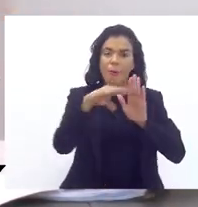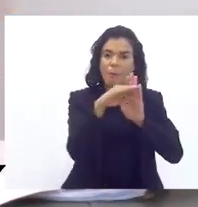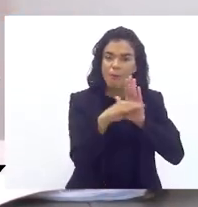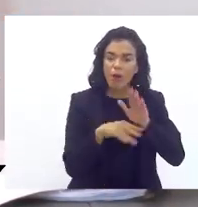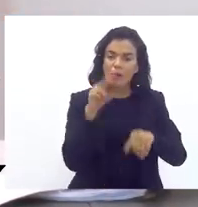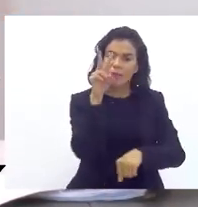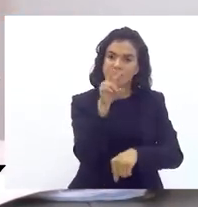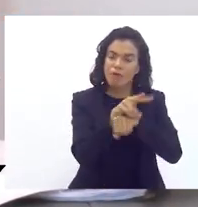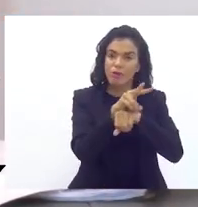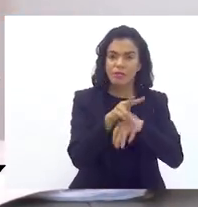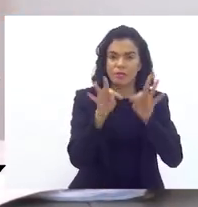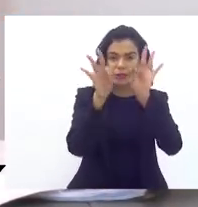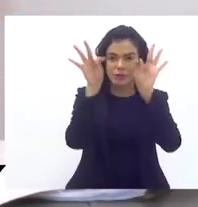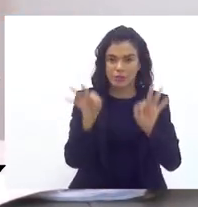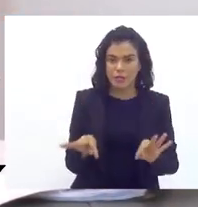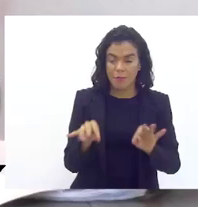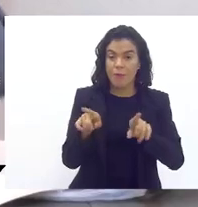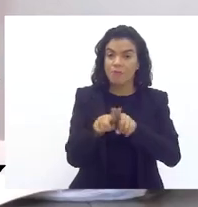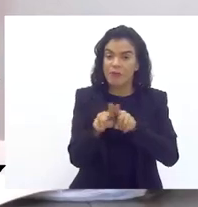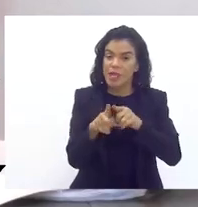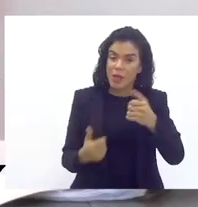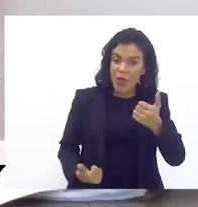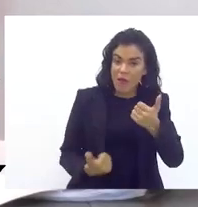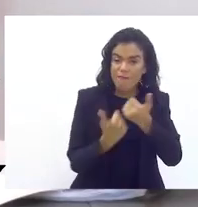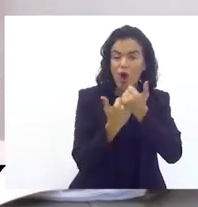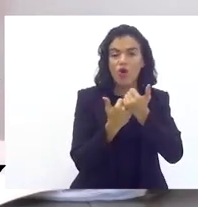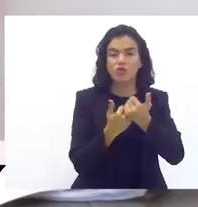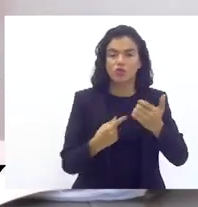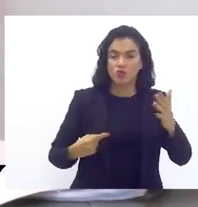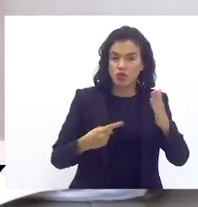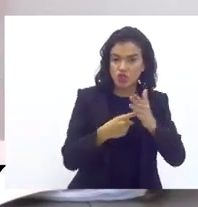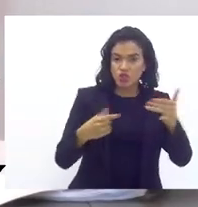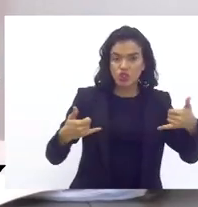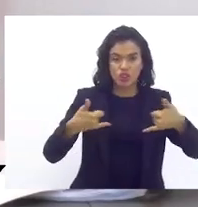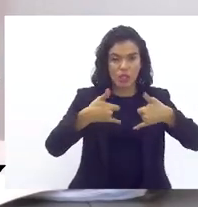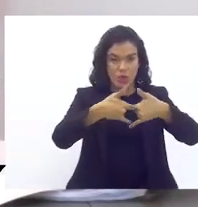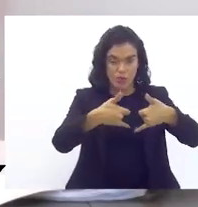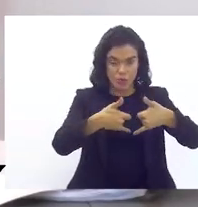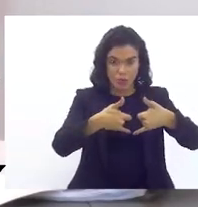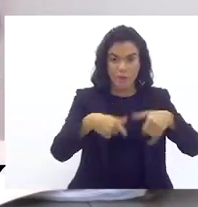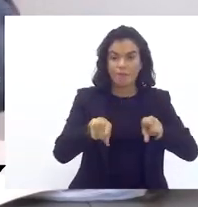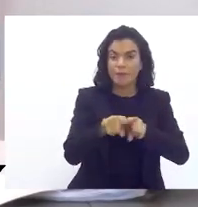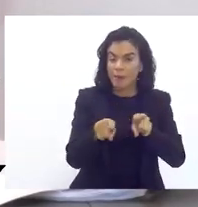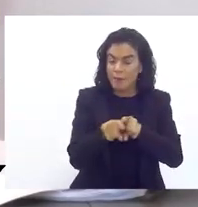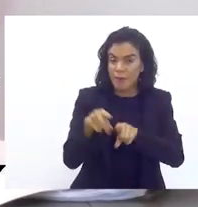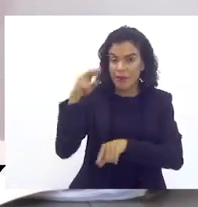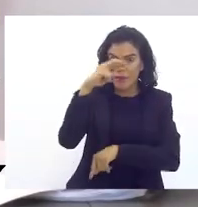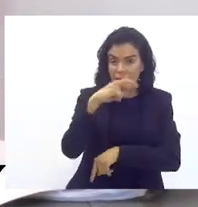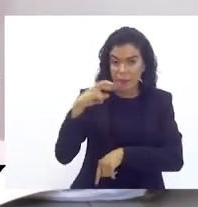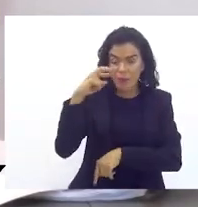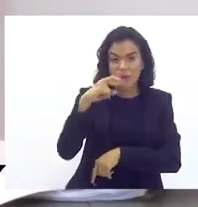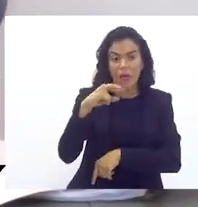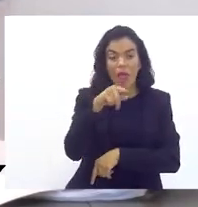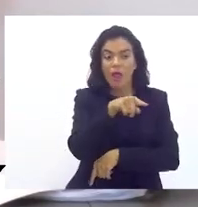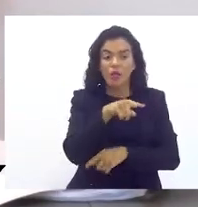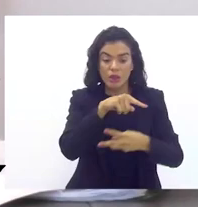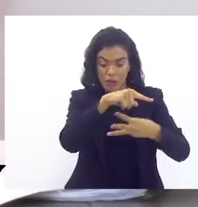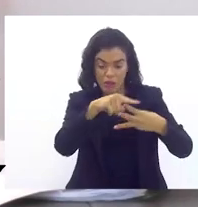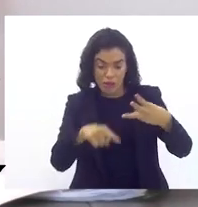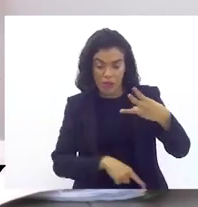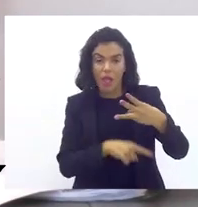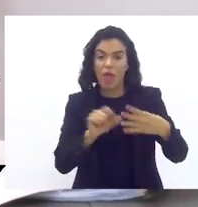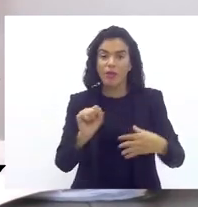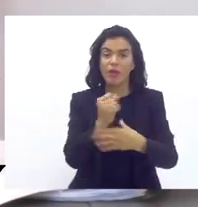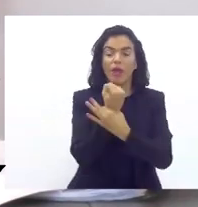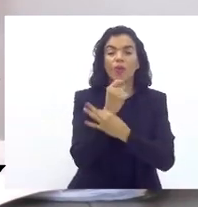que tem o reforço do disco denúncia e que tem um reforço da perícia porque isso é que garante uma Justiça